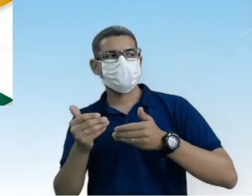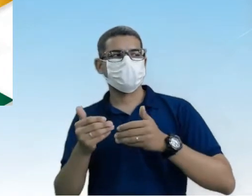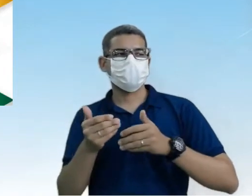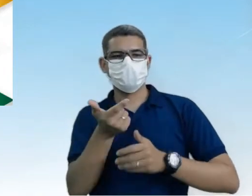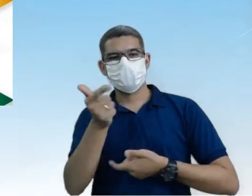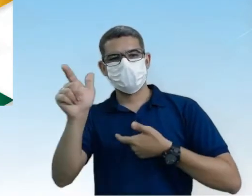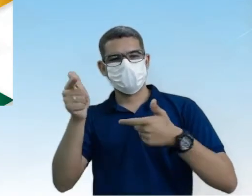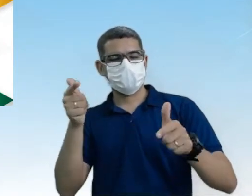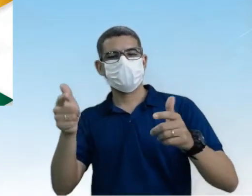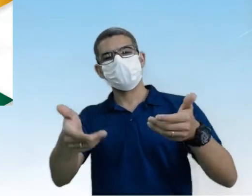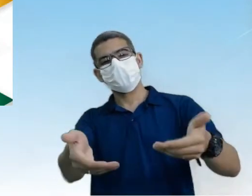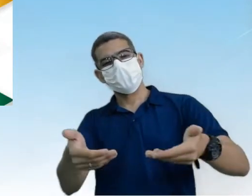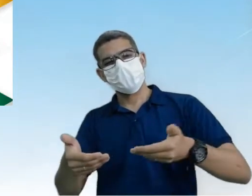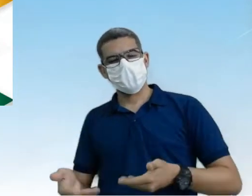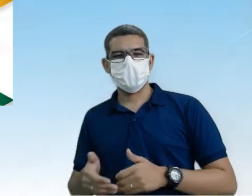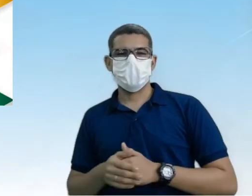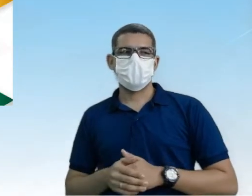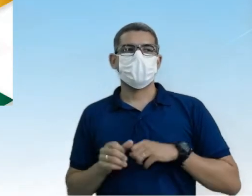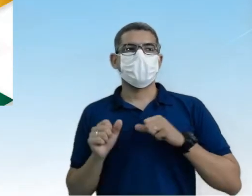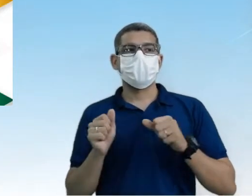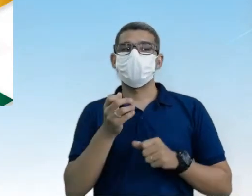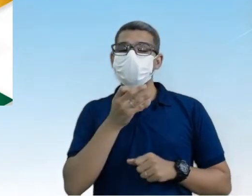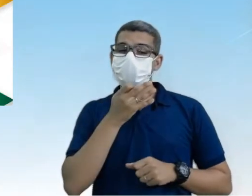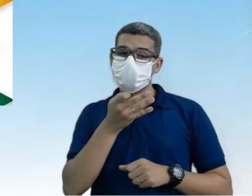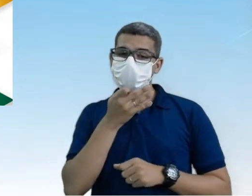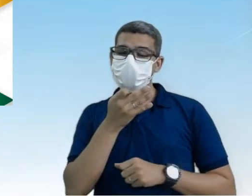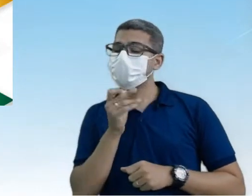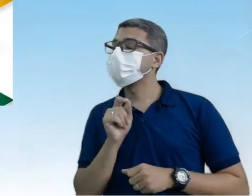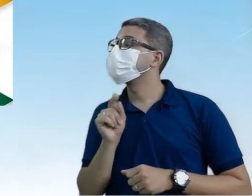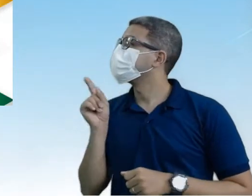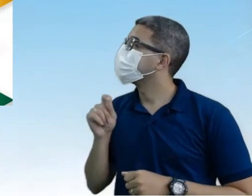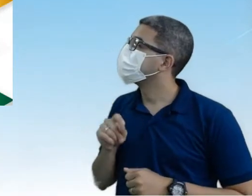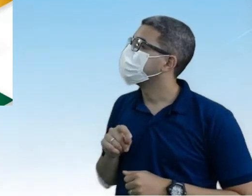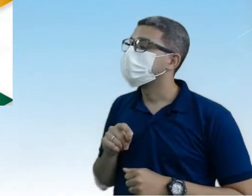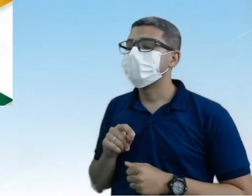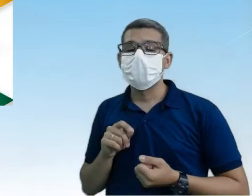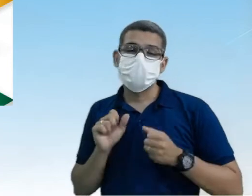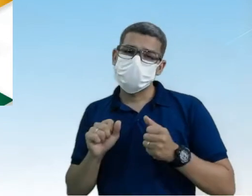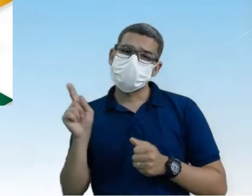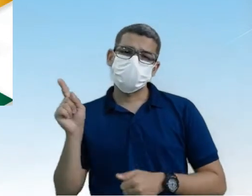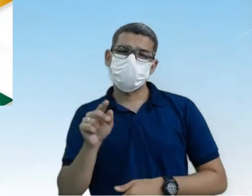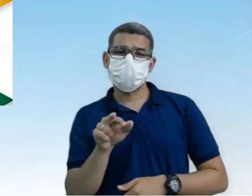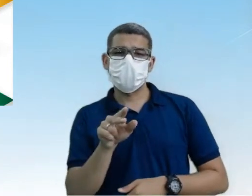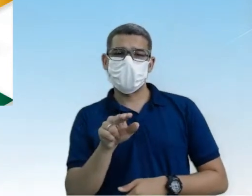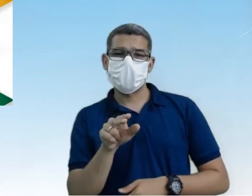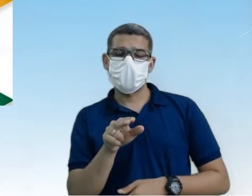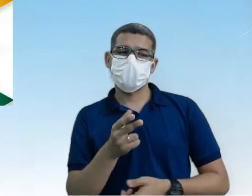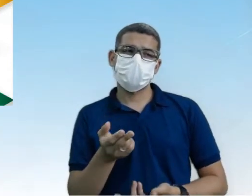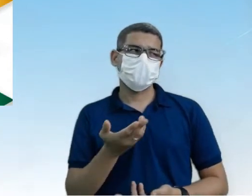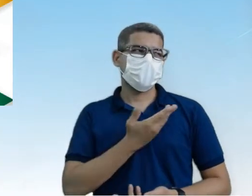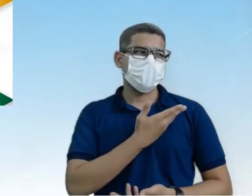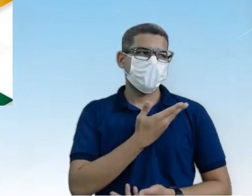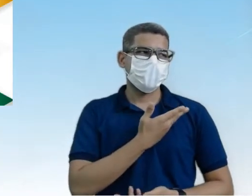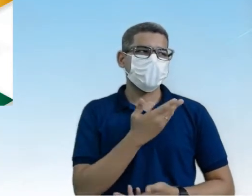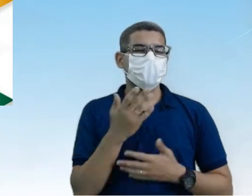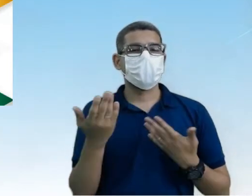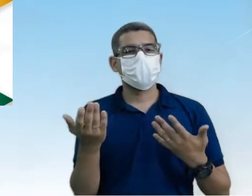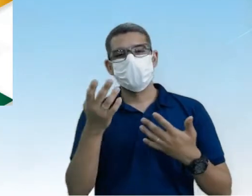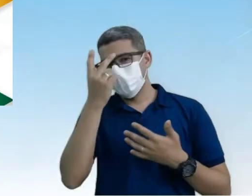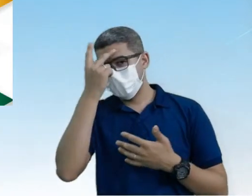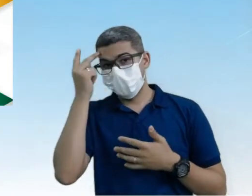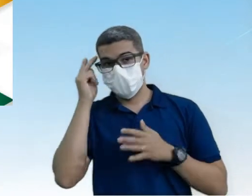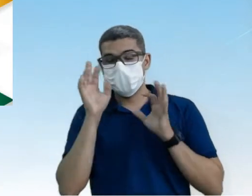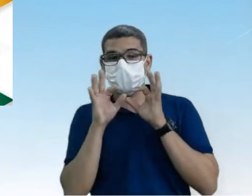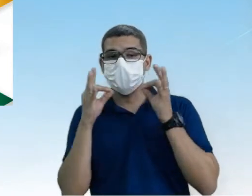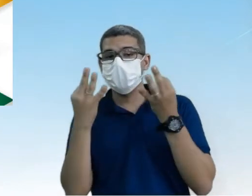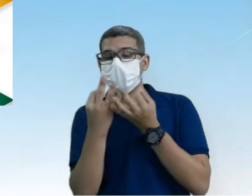sugerir, inclusive, que esses dois da imagem seriam irmãos ou amigos ou pessoas que perderam a família e